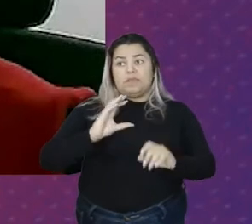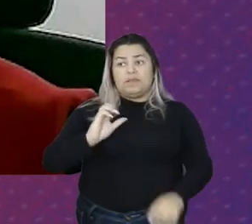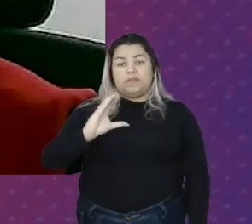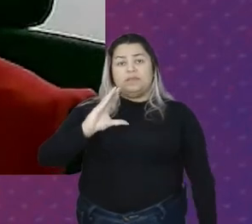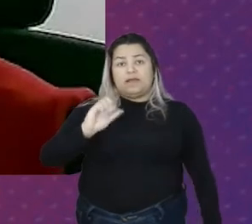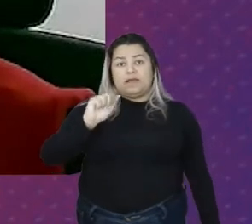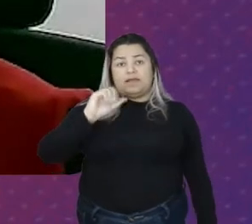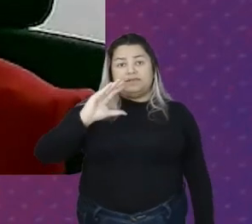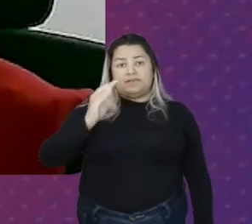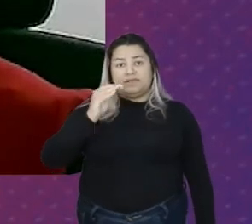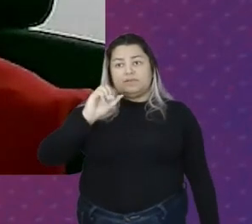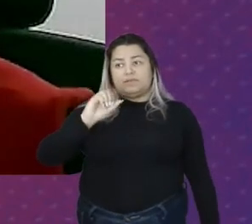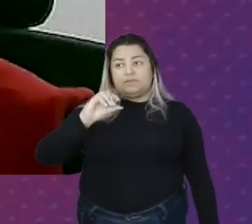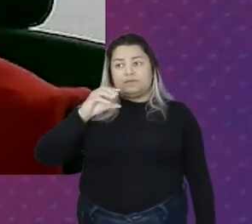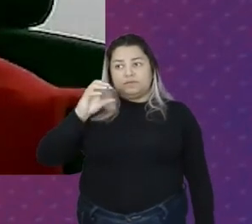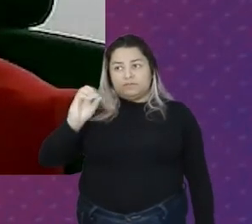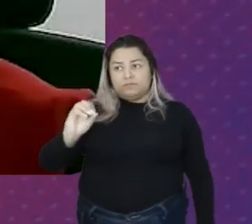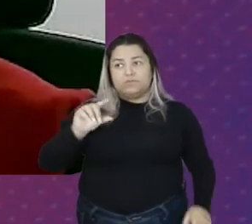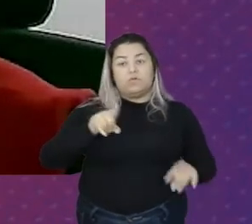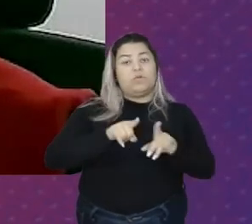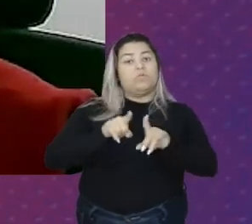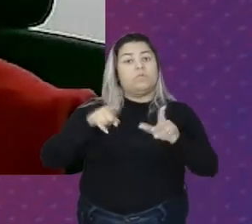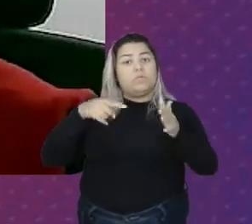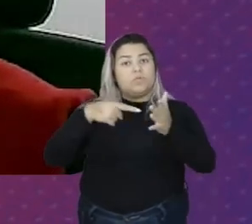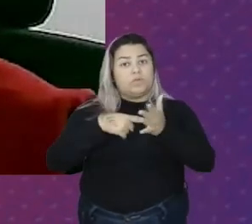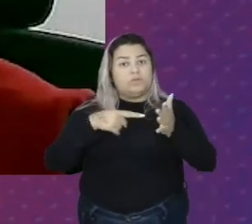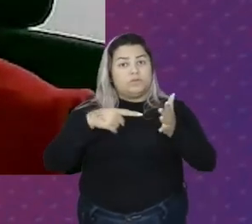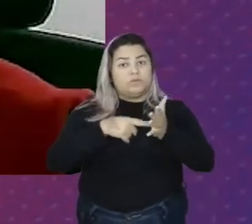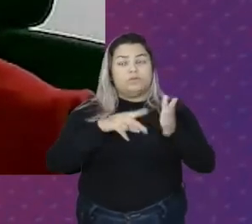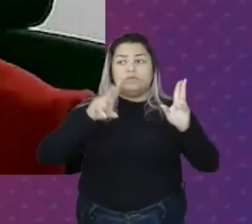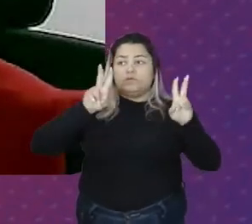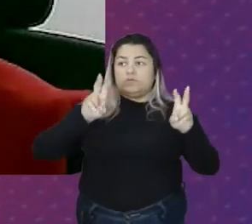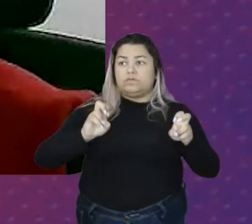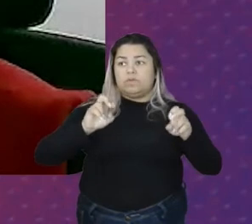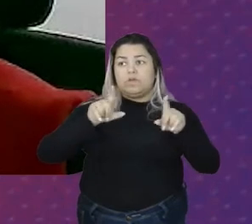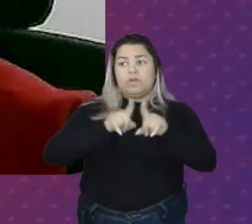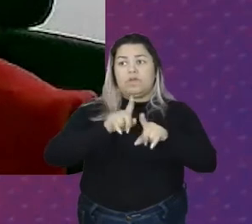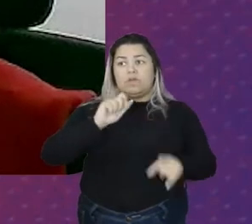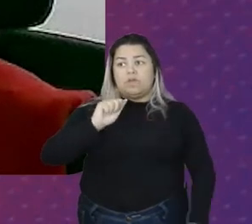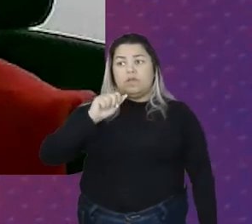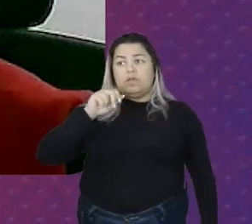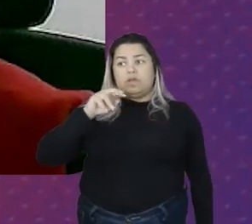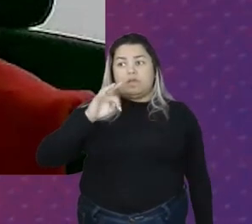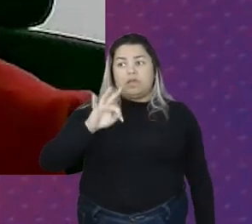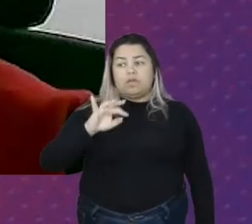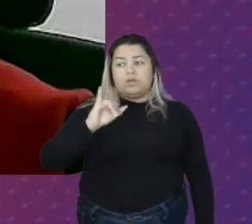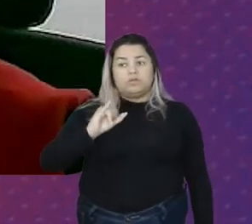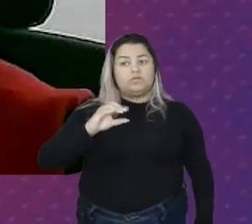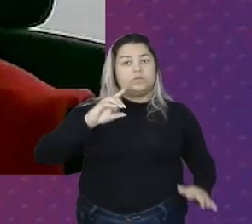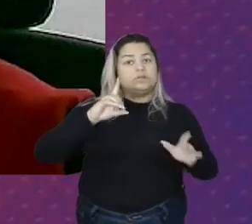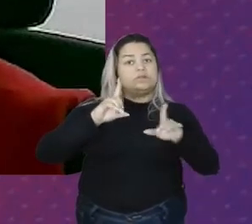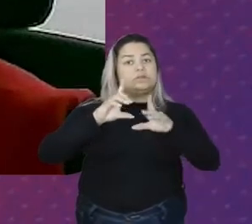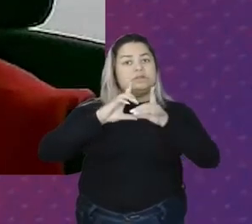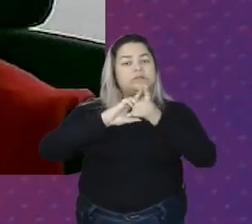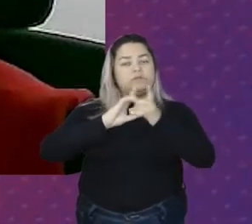conta de uma denúncia que eu fiz sobre os atos antidemocráticos que bolsonaristas